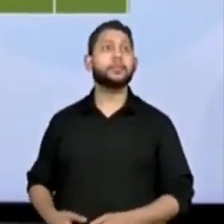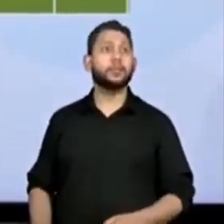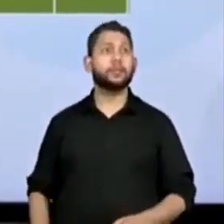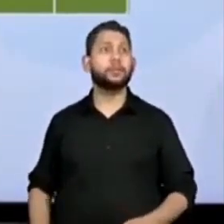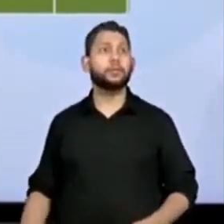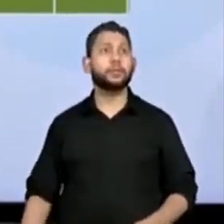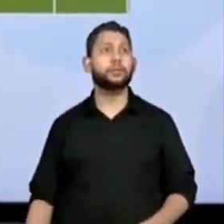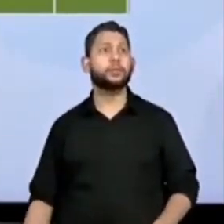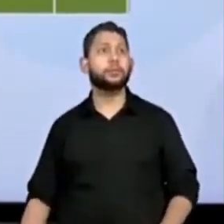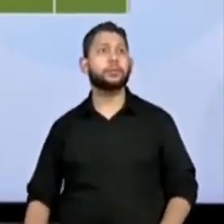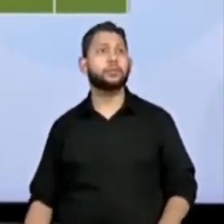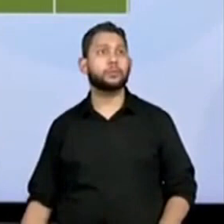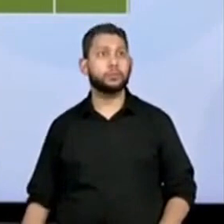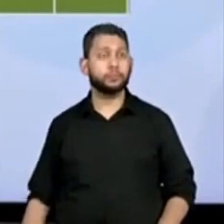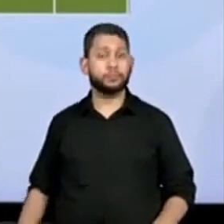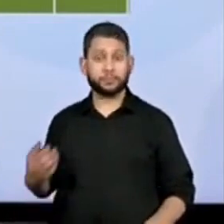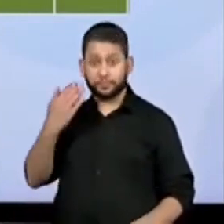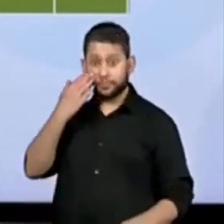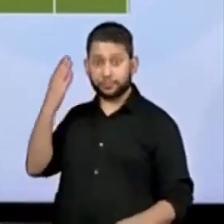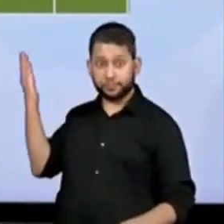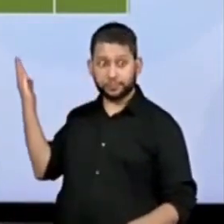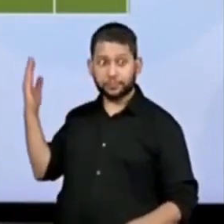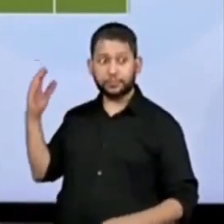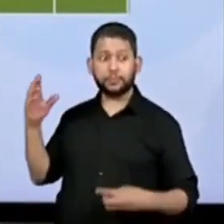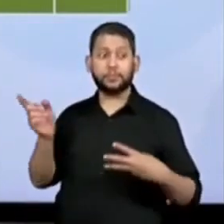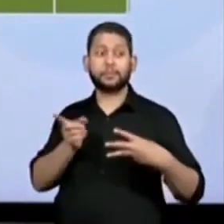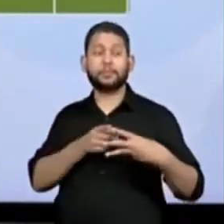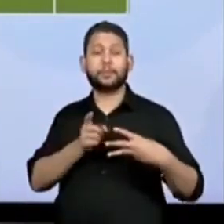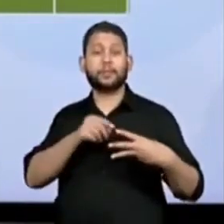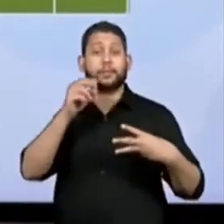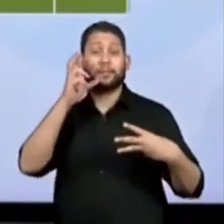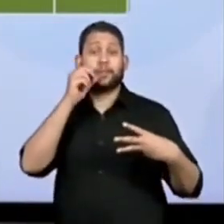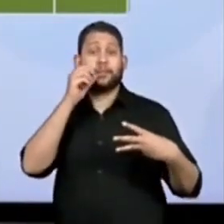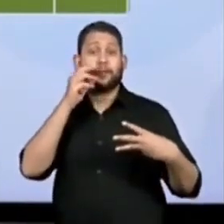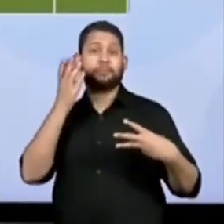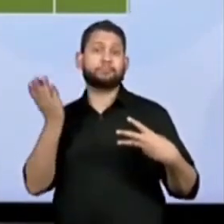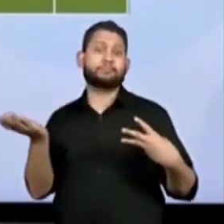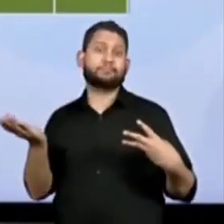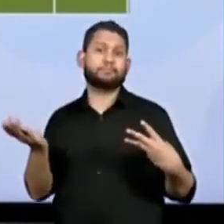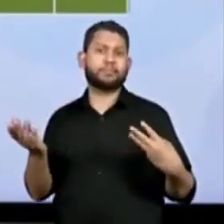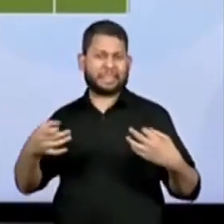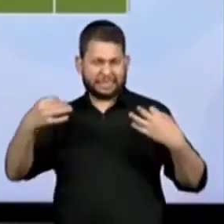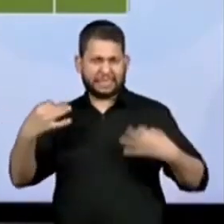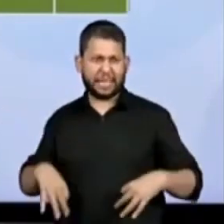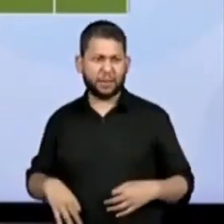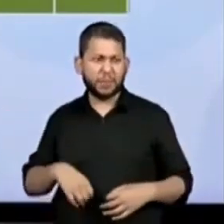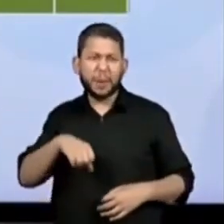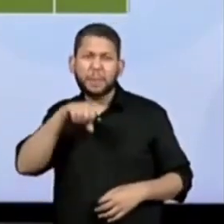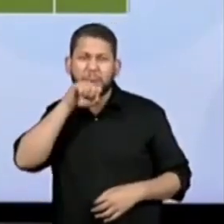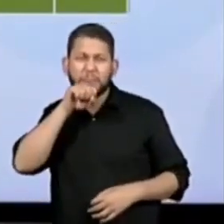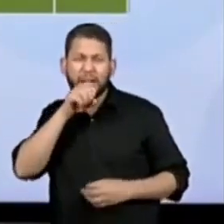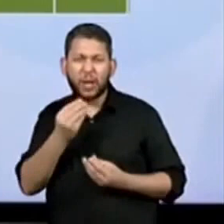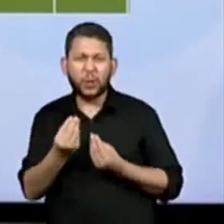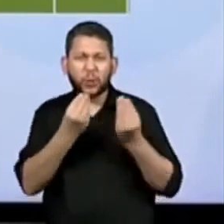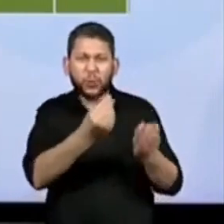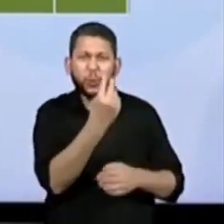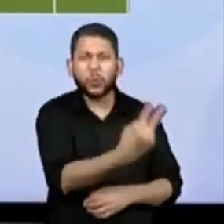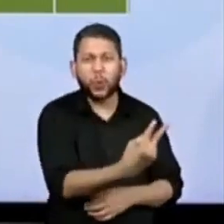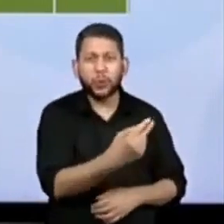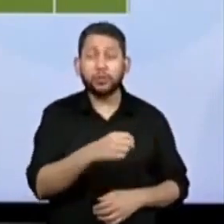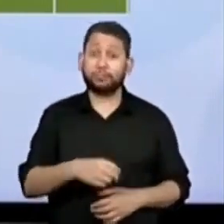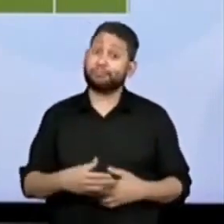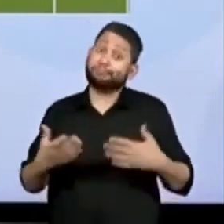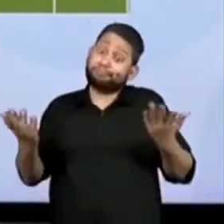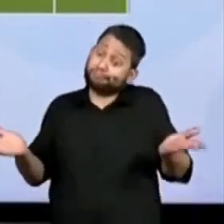Oi e Essa de cima somente para avó injustiça né mas é tem gente